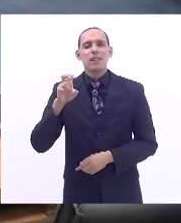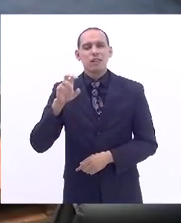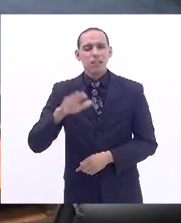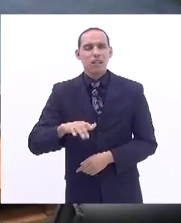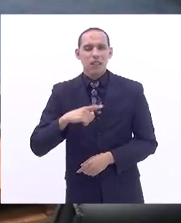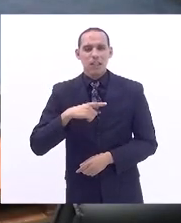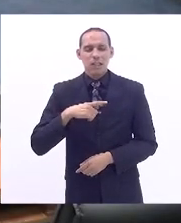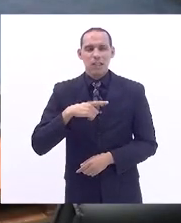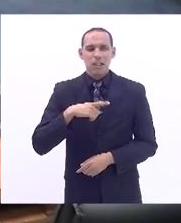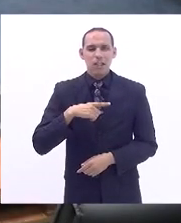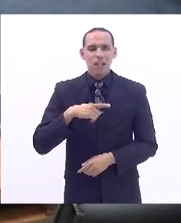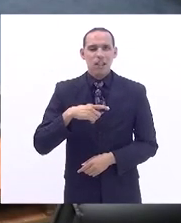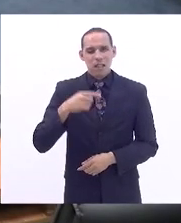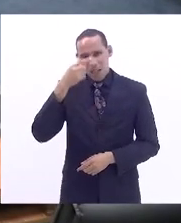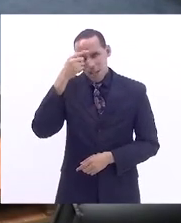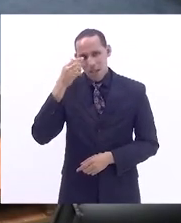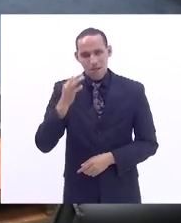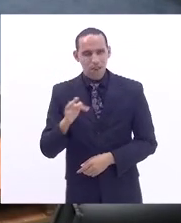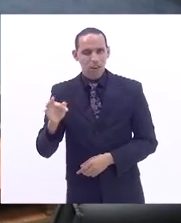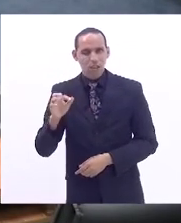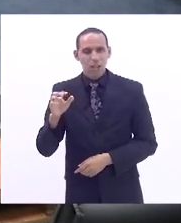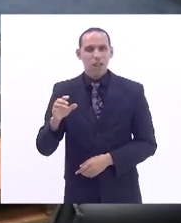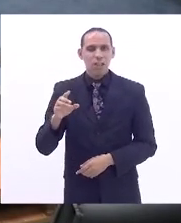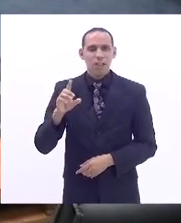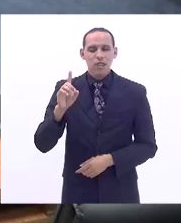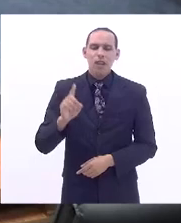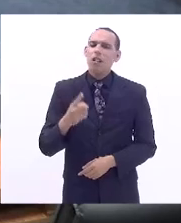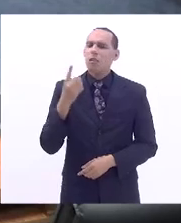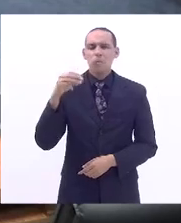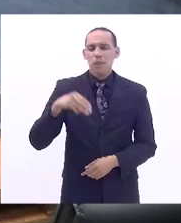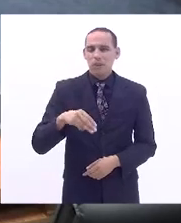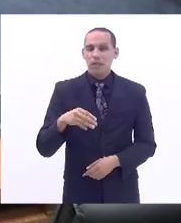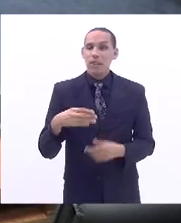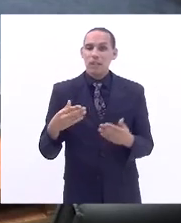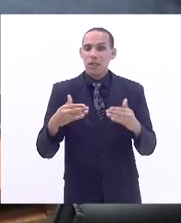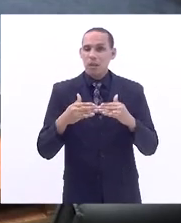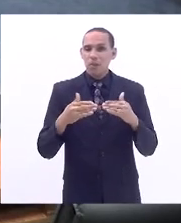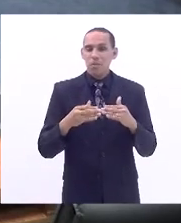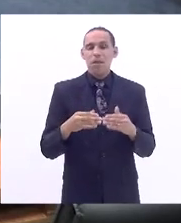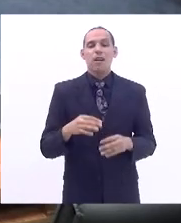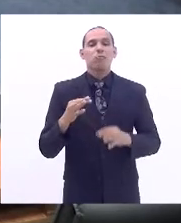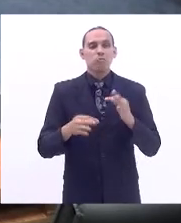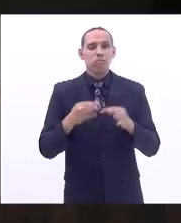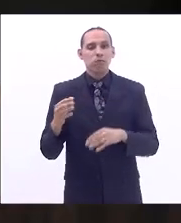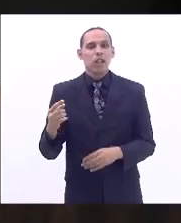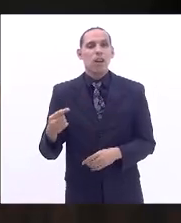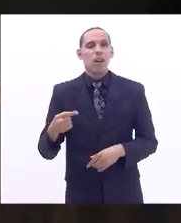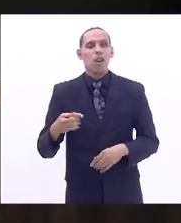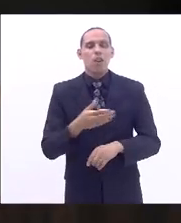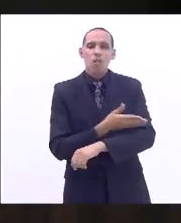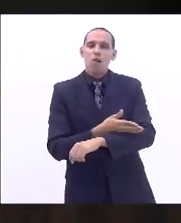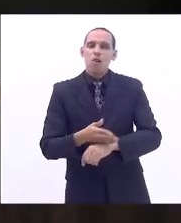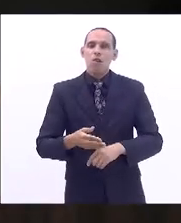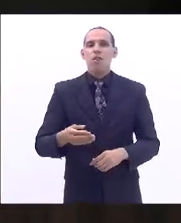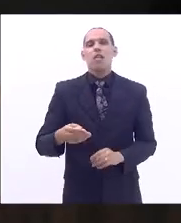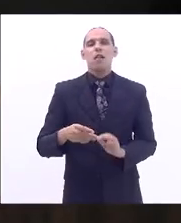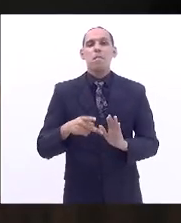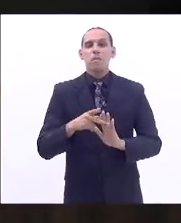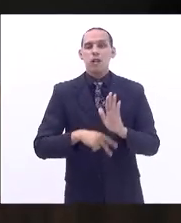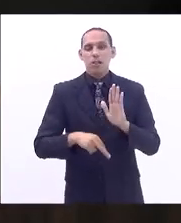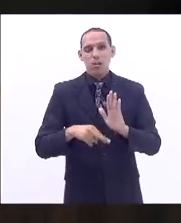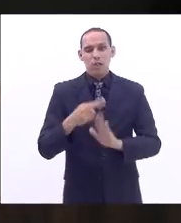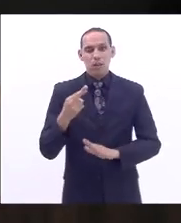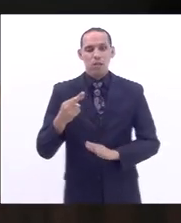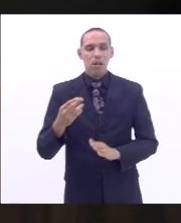Faculdade de Direito um minuto um minuto aí Tá bom então acordado está em tramitação de nada em discussão única para Jesus projetos de